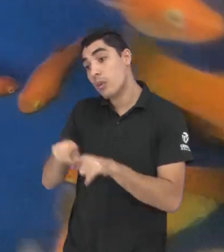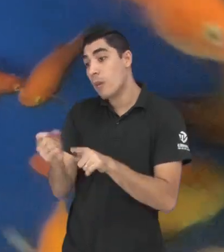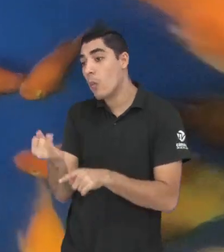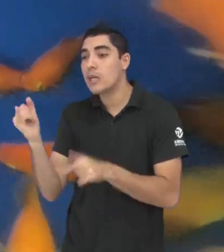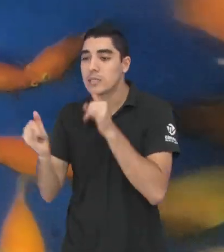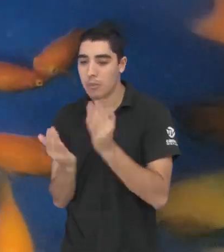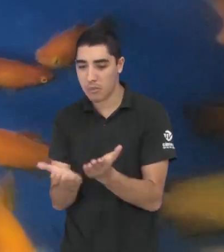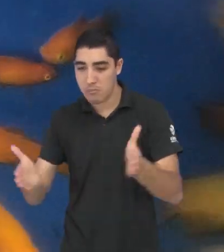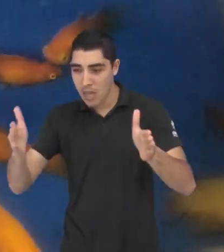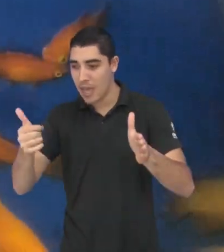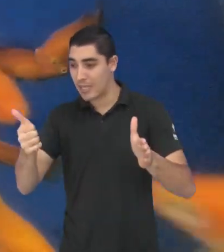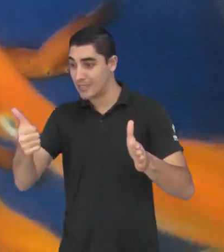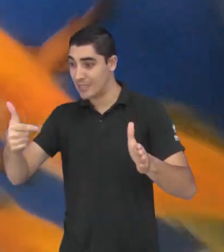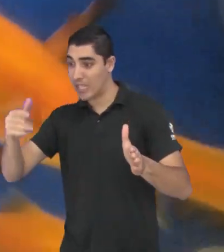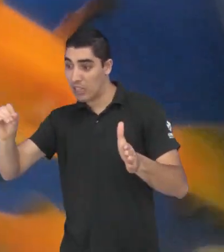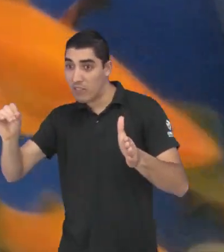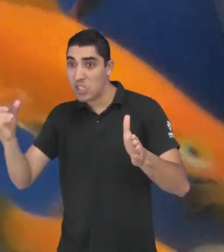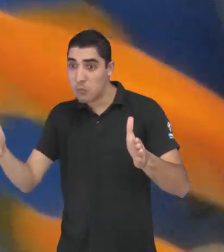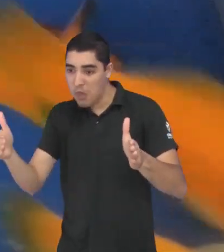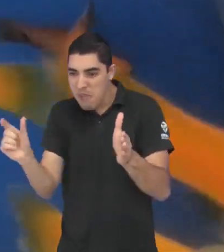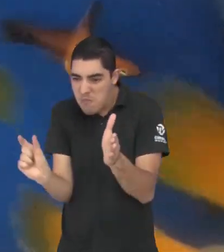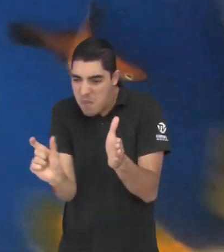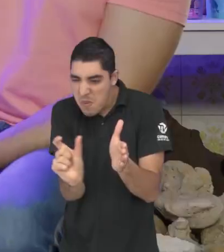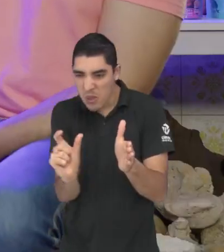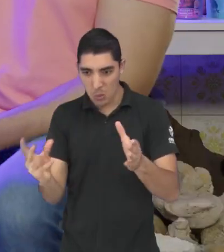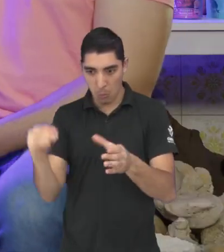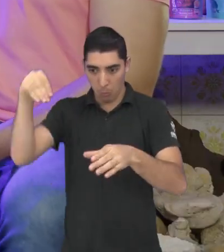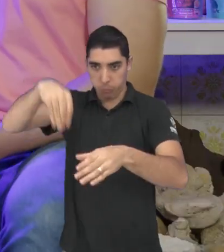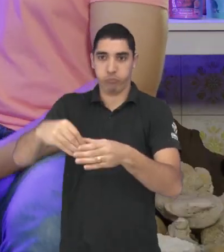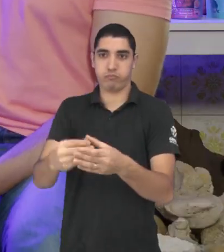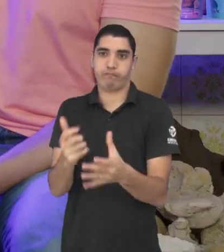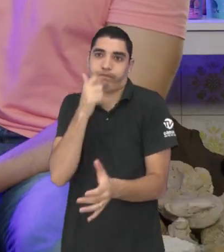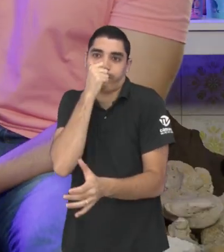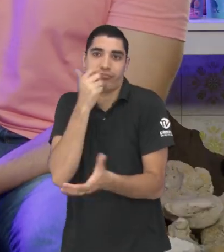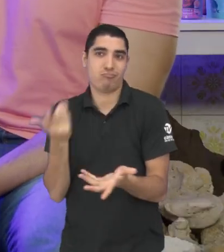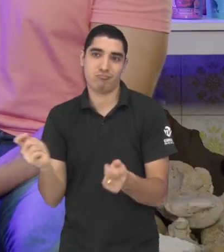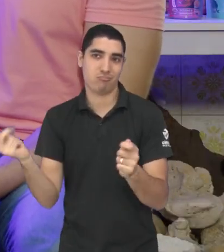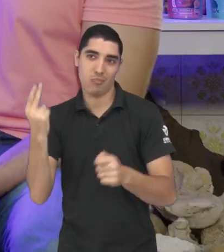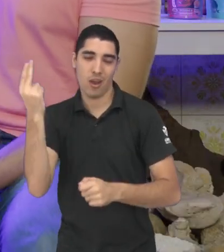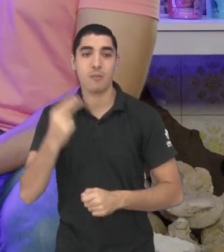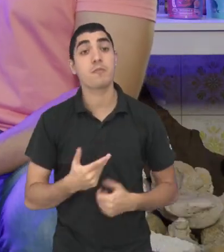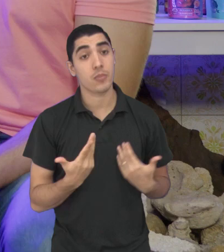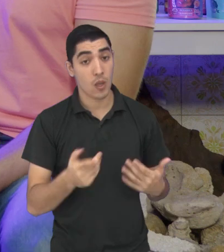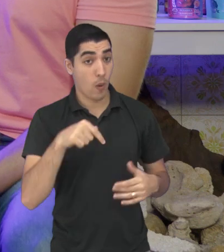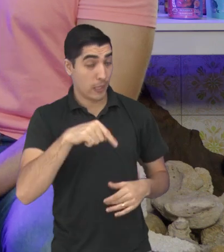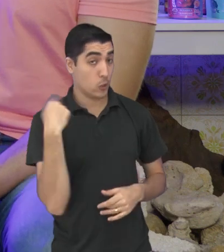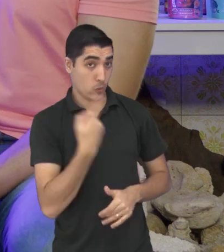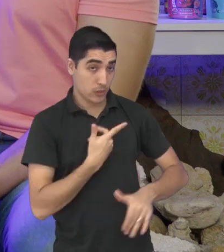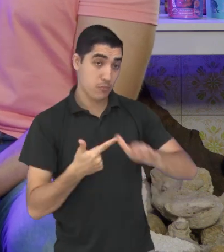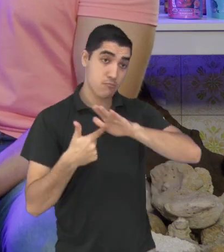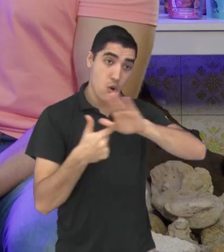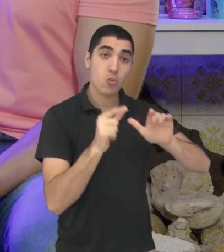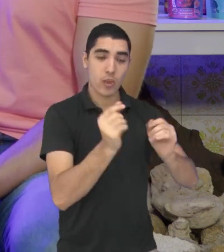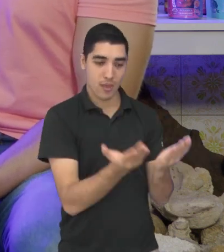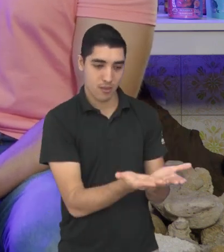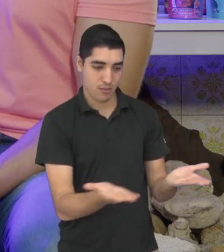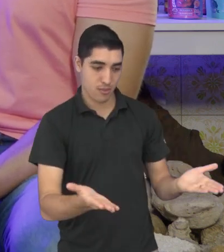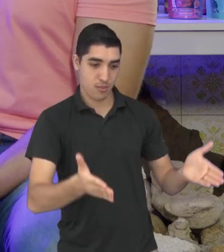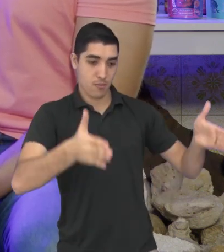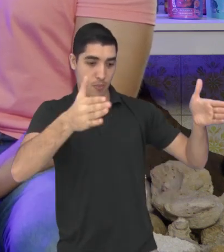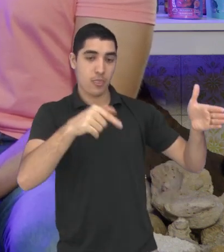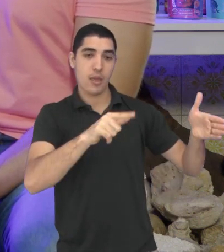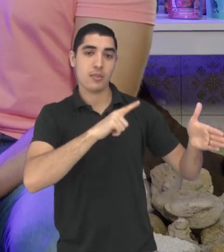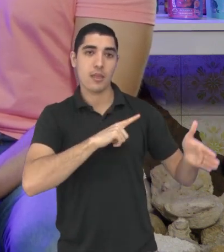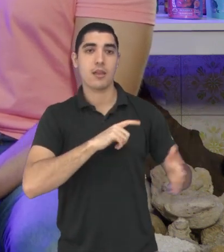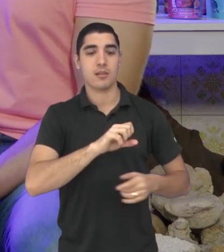lá, Exatamente. 120 pequenininhos também vai ficar um... Aqui, nós sempre tentamos passar para as pessoas um aquário que nós chamamos